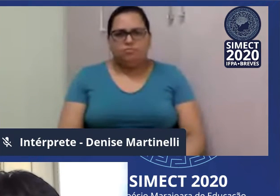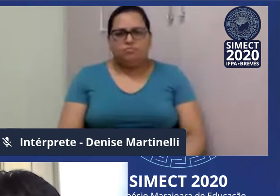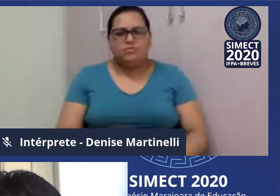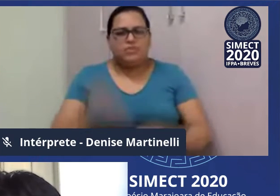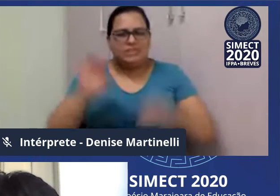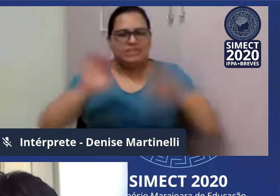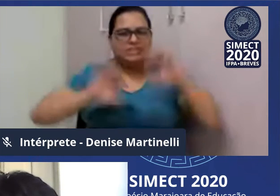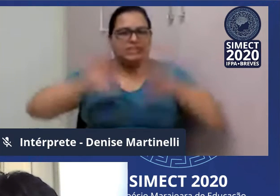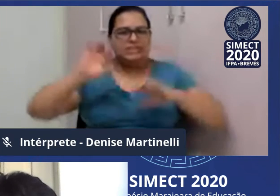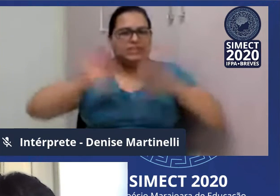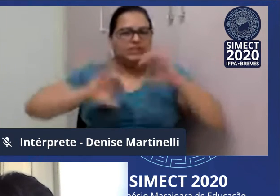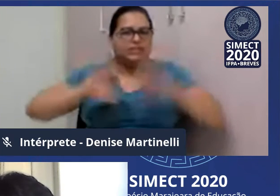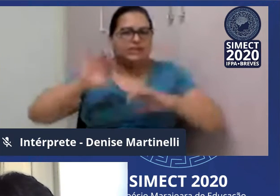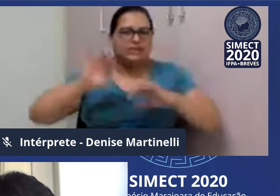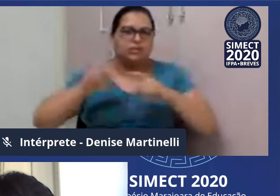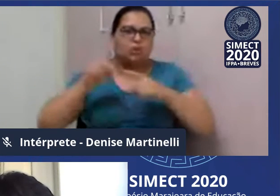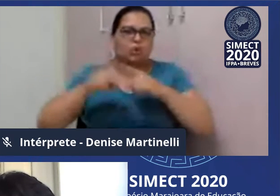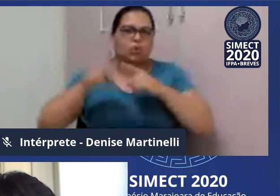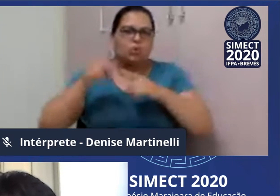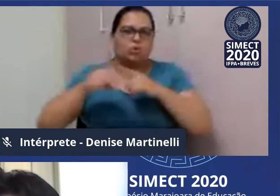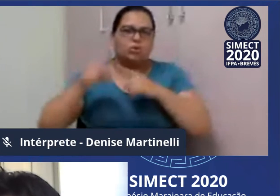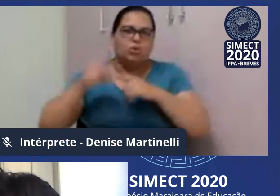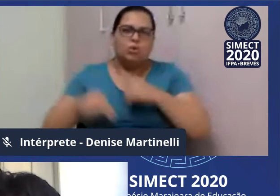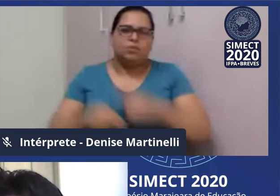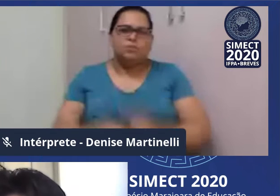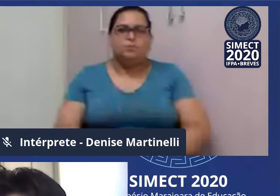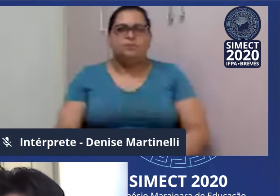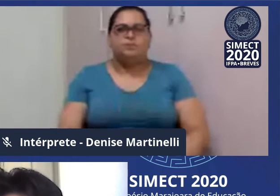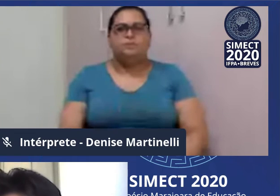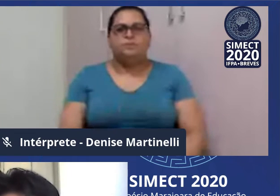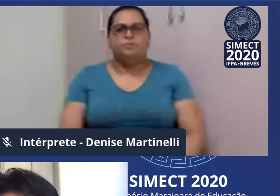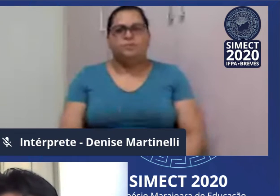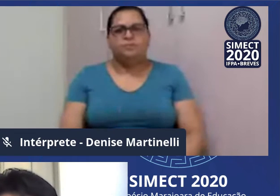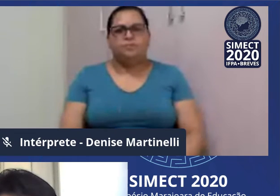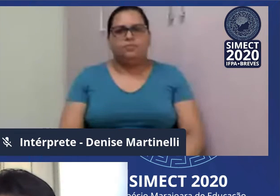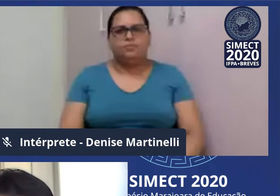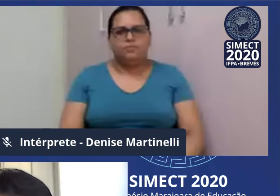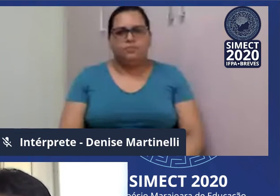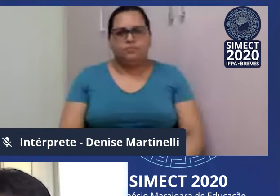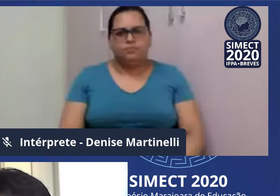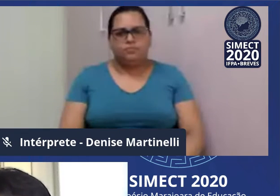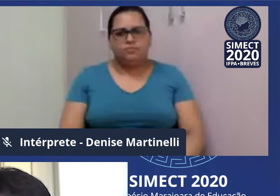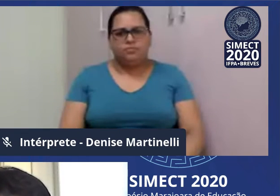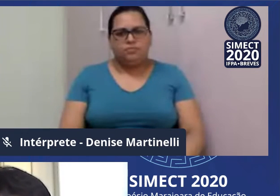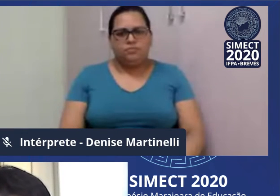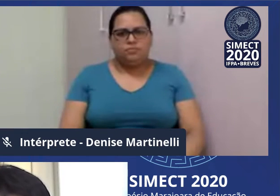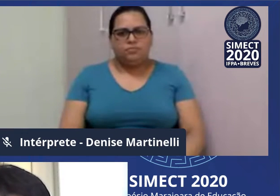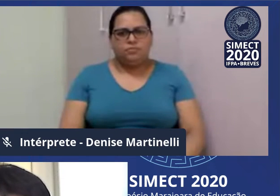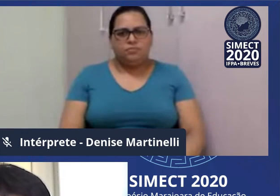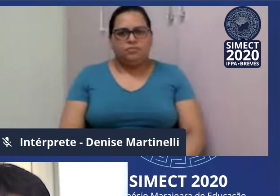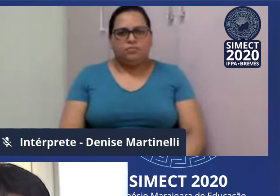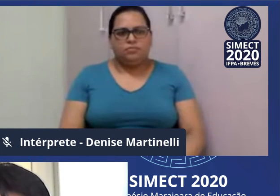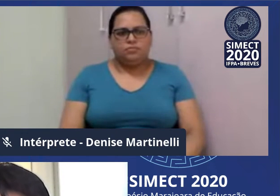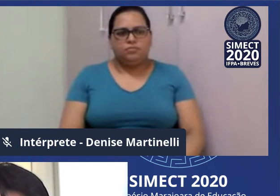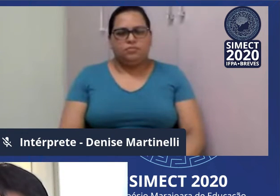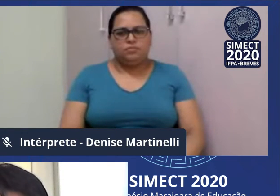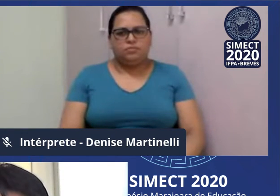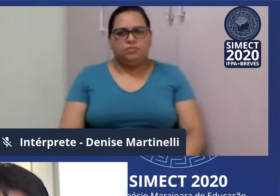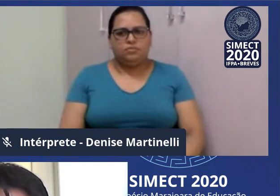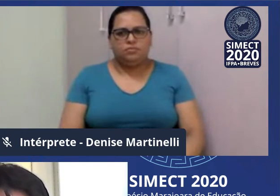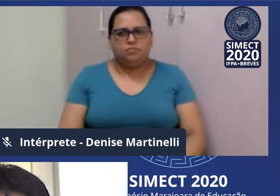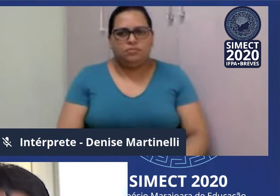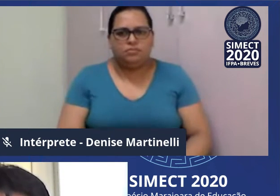gramas e tinham muitos também com 5 gramas, que o crescimento é heterogêneo. Eles tinham 6 meses. Vendeu em 30 minutos